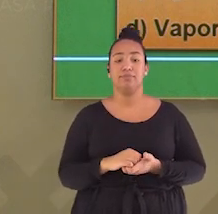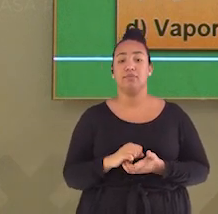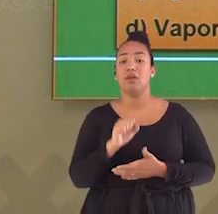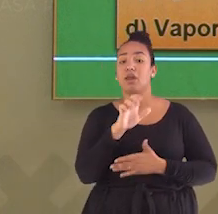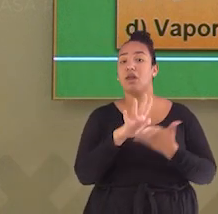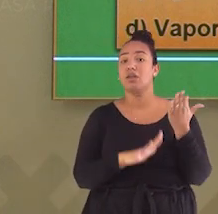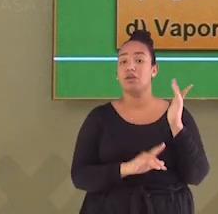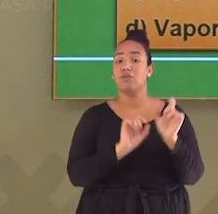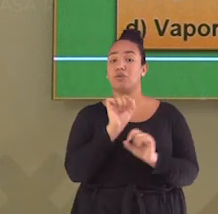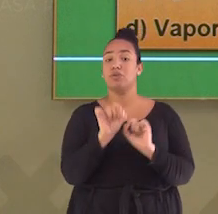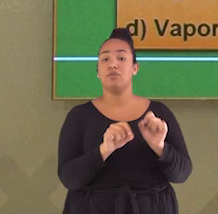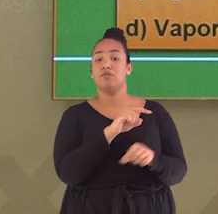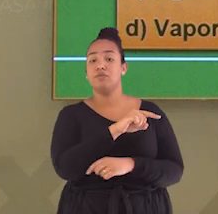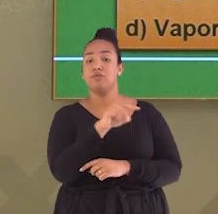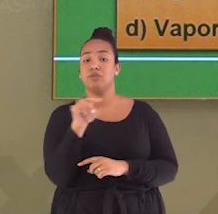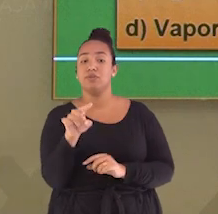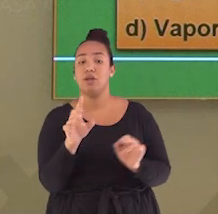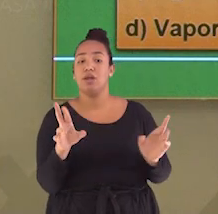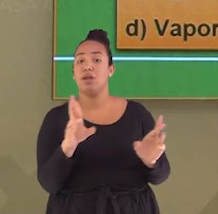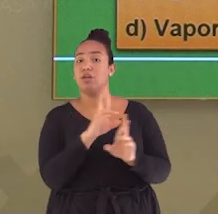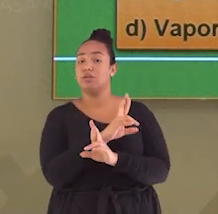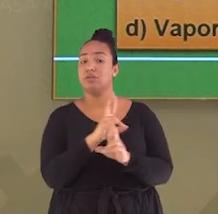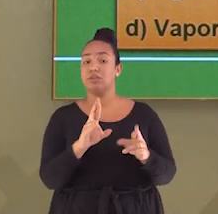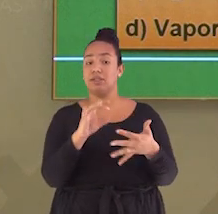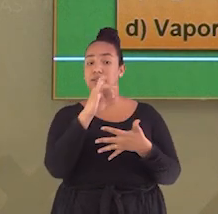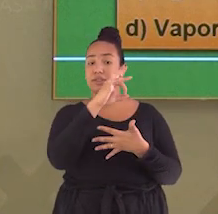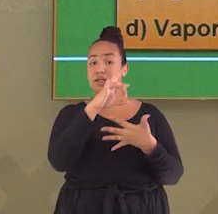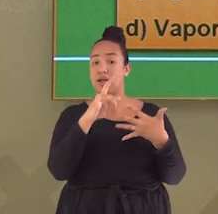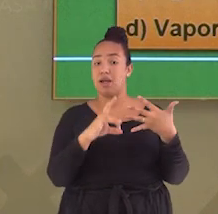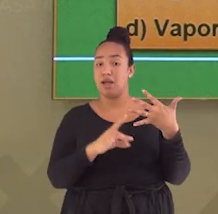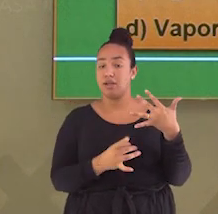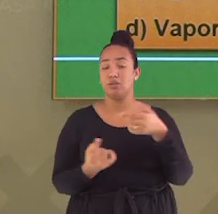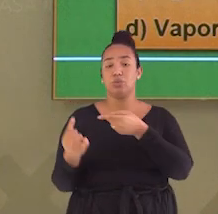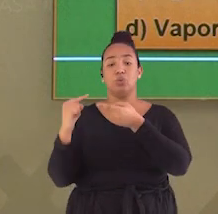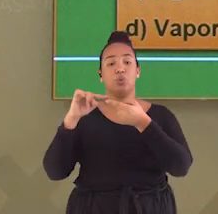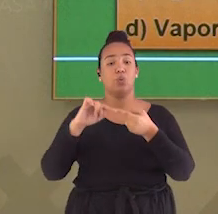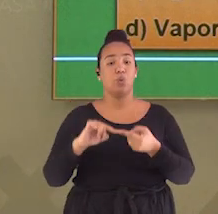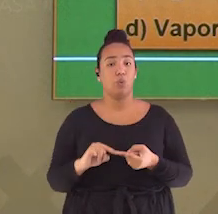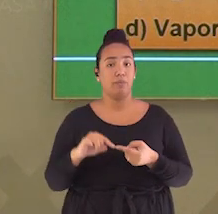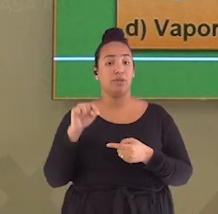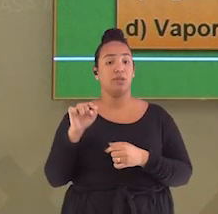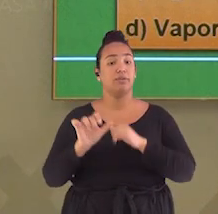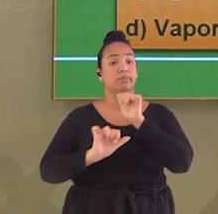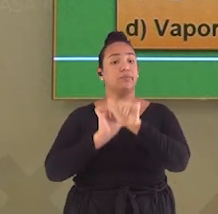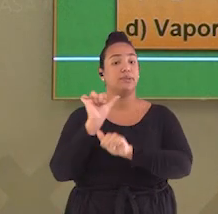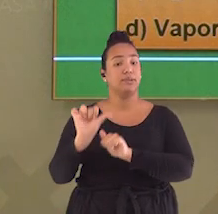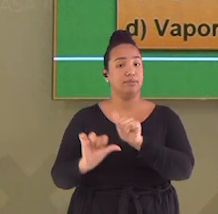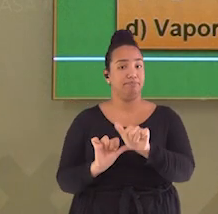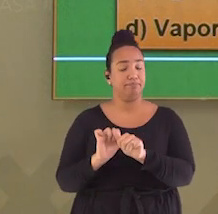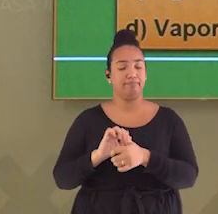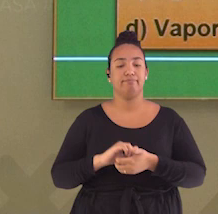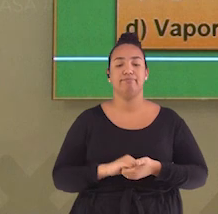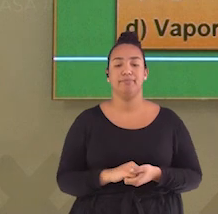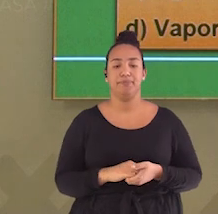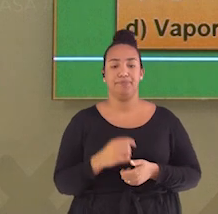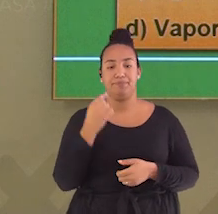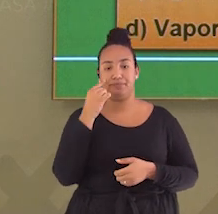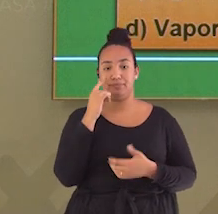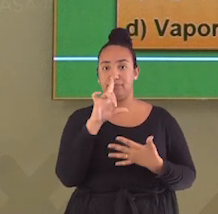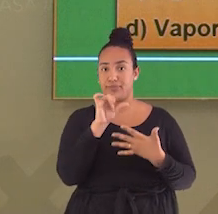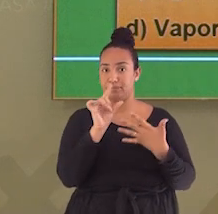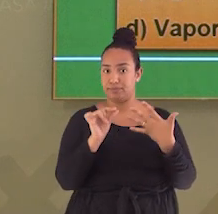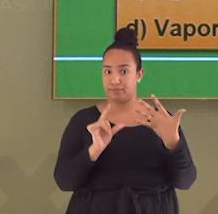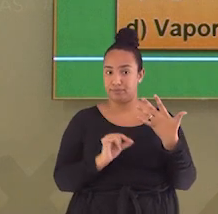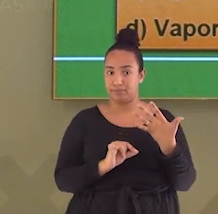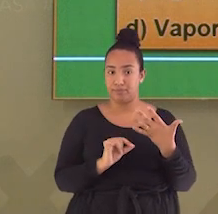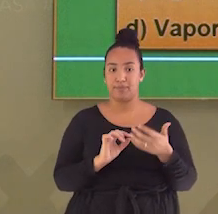pede: relacione cada situação com a mudança de estado físico que a causa. Aqui temos as